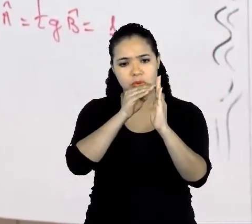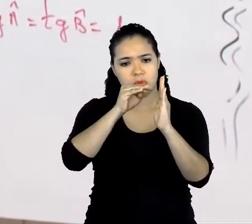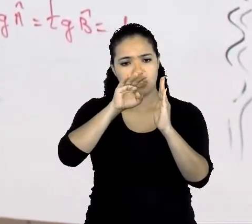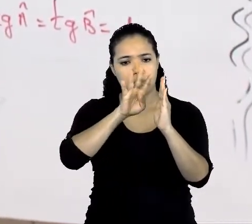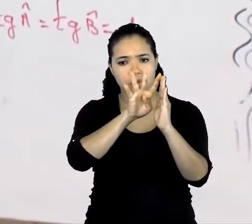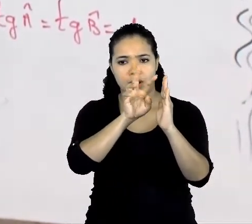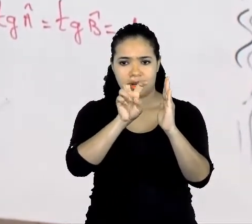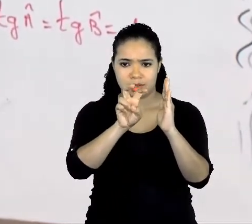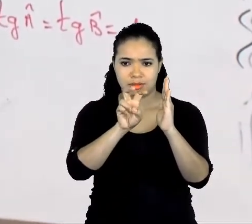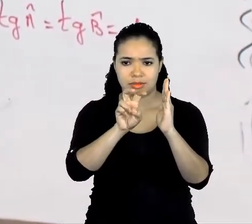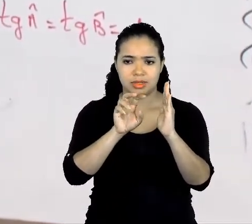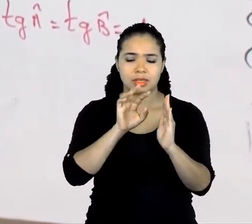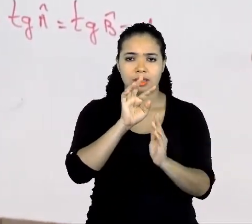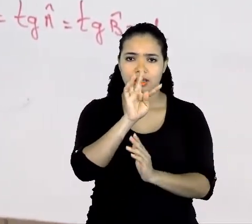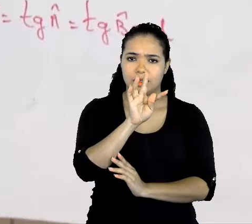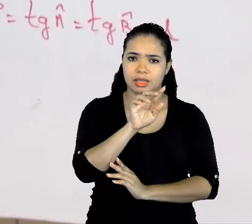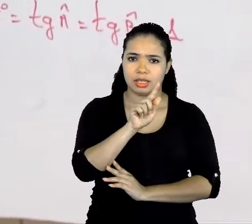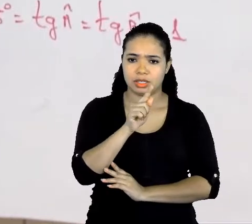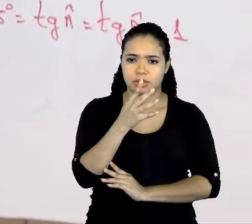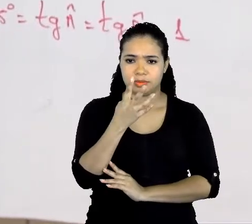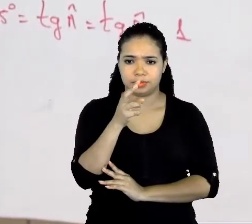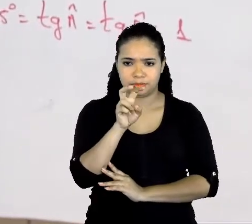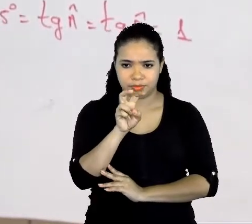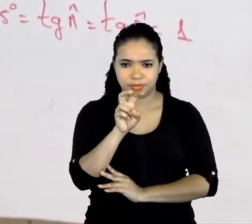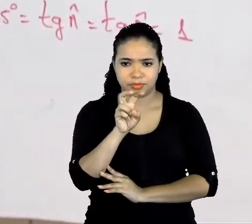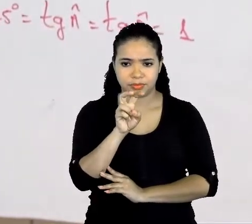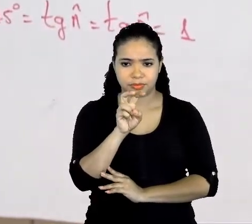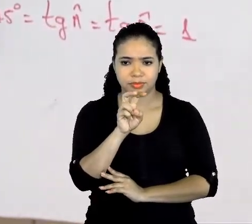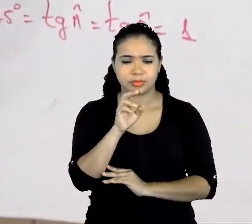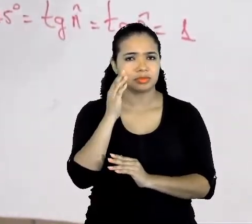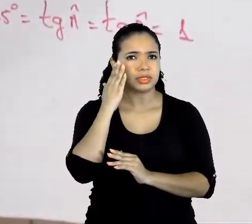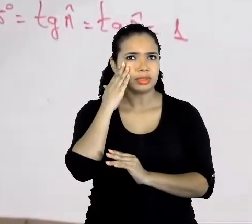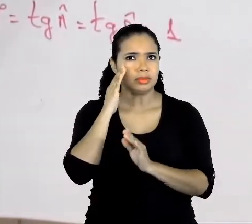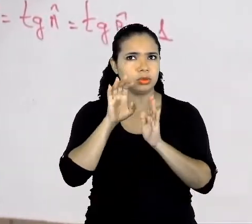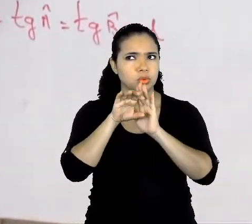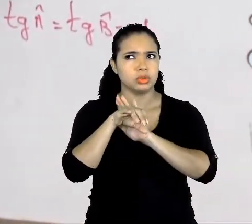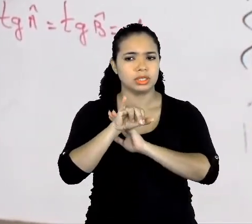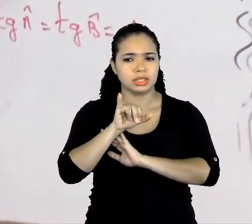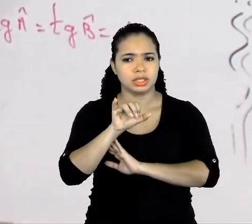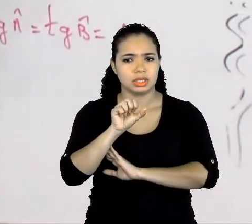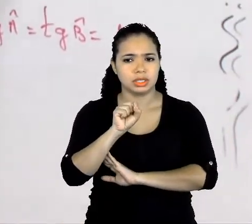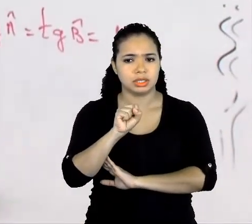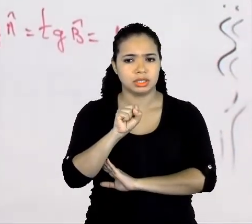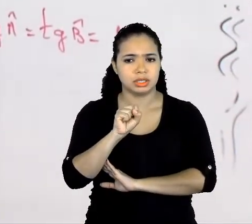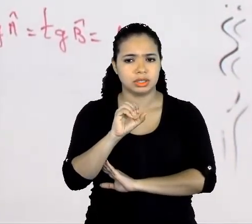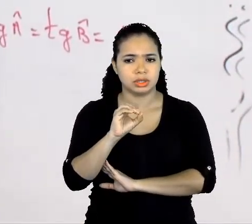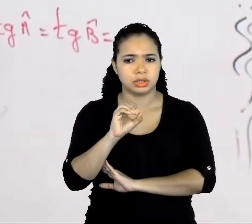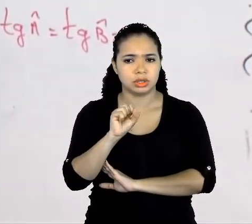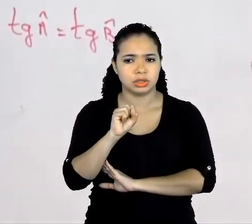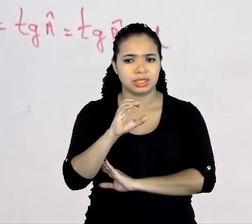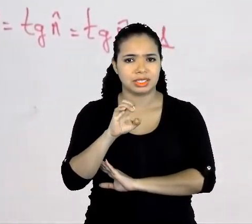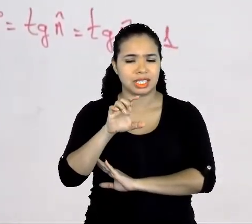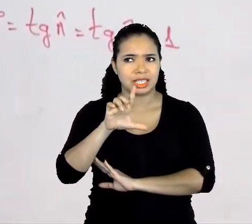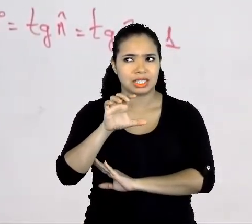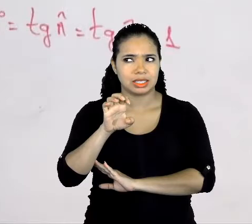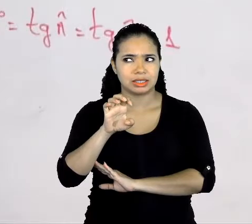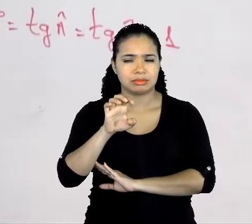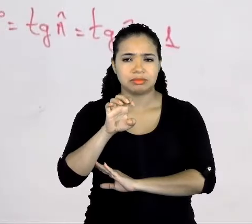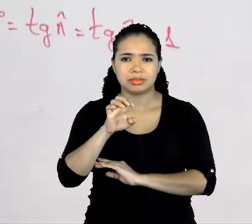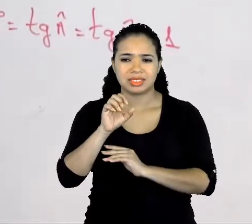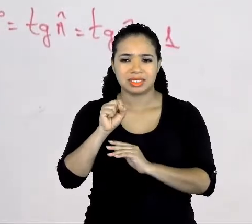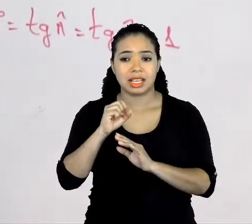era simplesmente saber o conceito de isósceles e olhar a tabela. Ela não demanda nenhum cálculo.